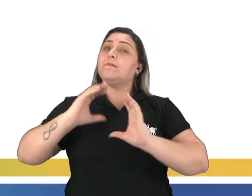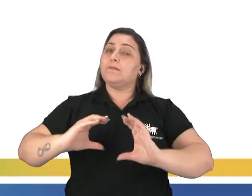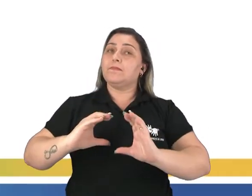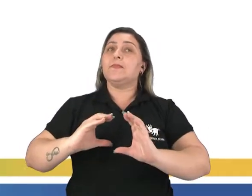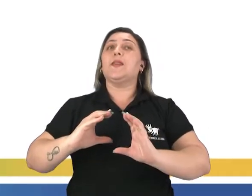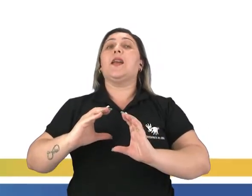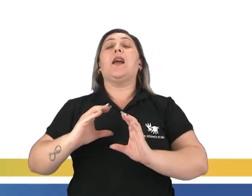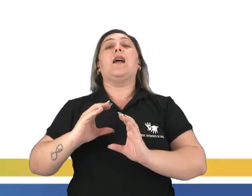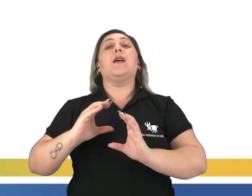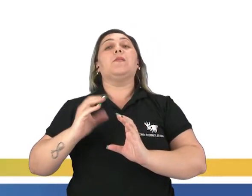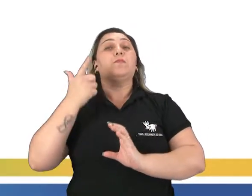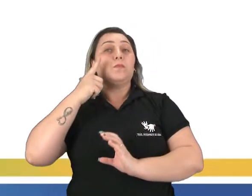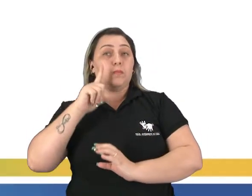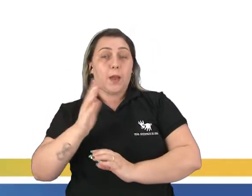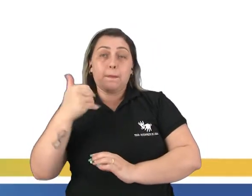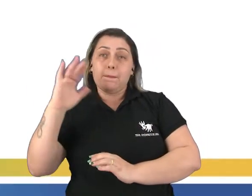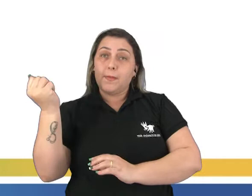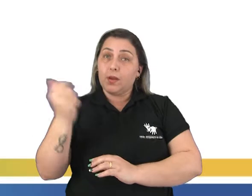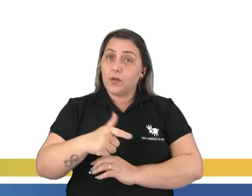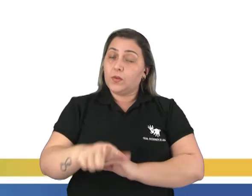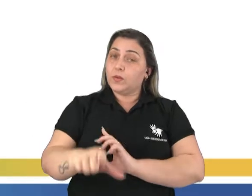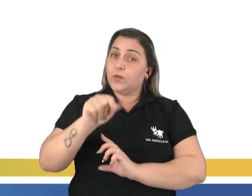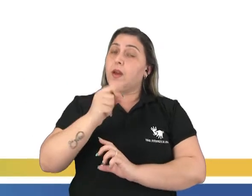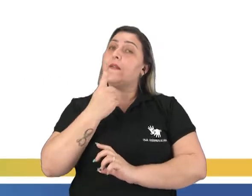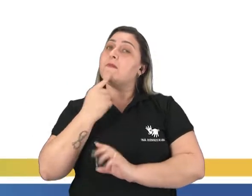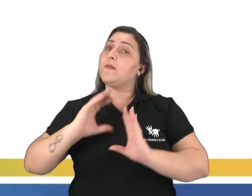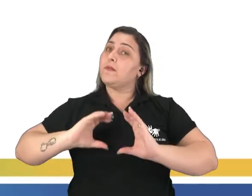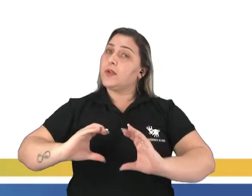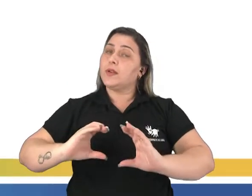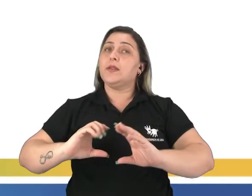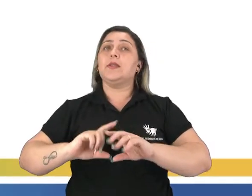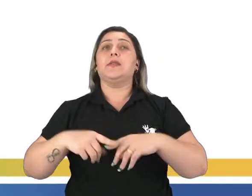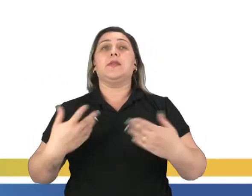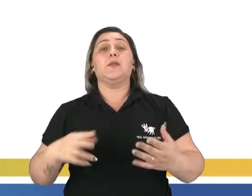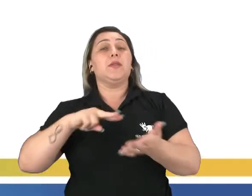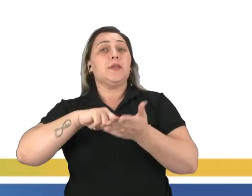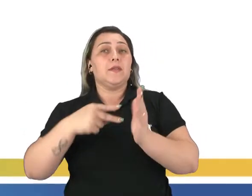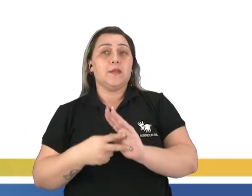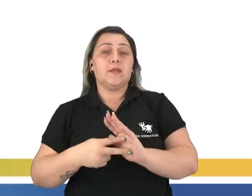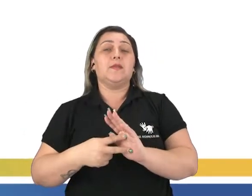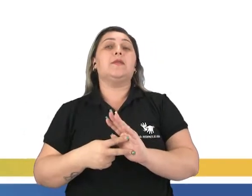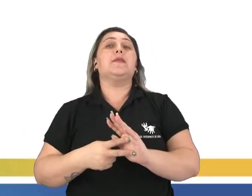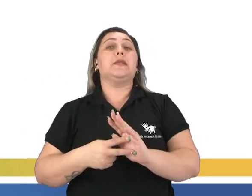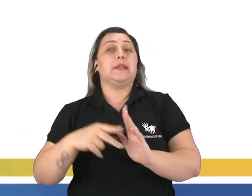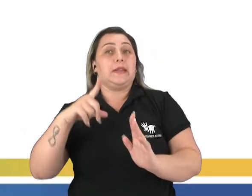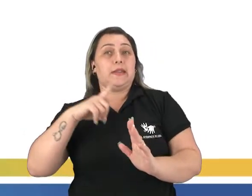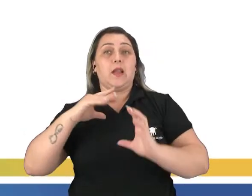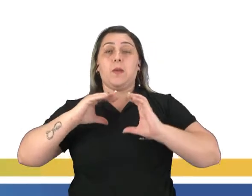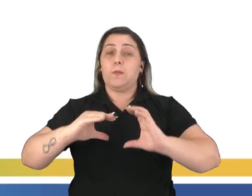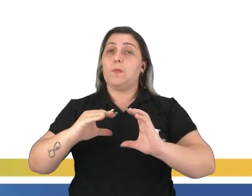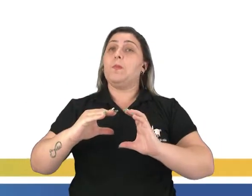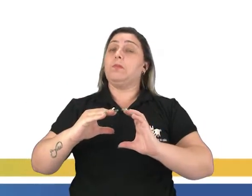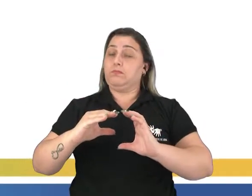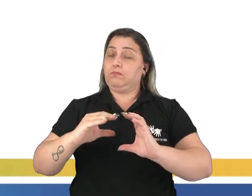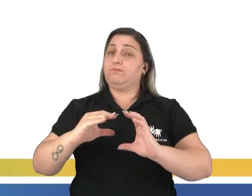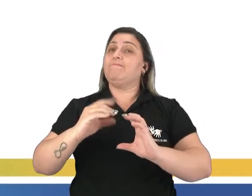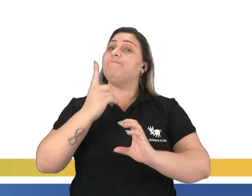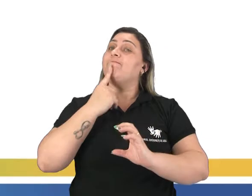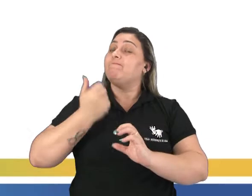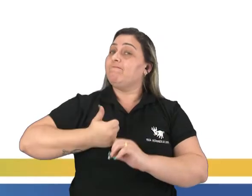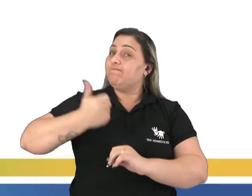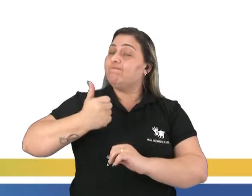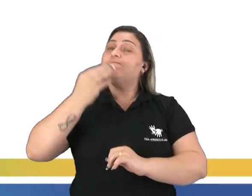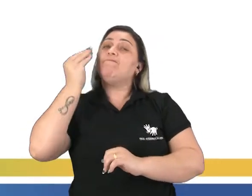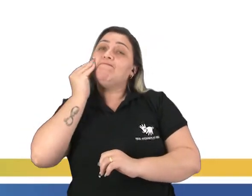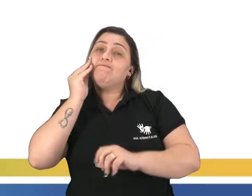tirarmos uma bola vermelha é muito maior. Entretanto, isso não significa que vamos tirar uma bola vermelha na primeira tentativa, pois há